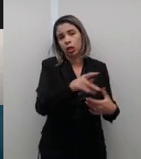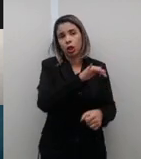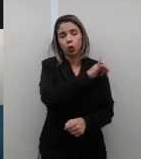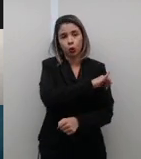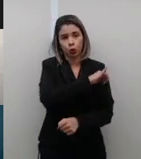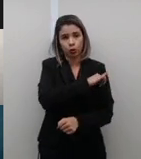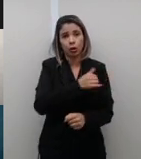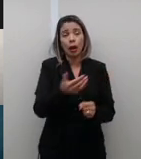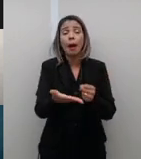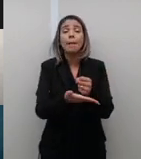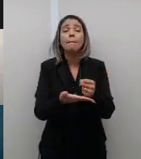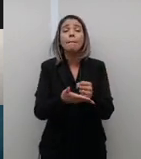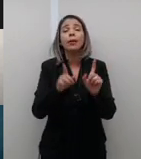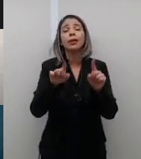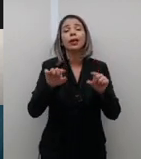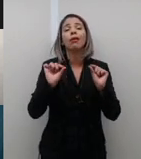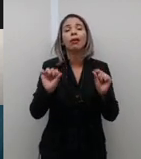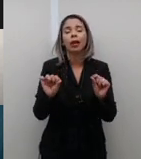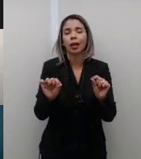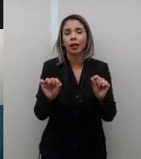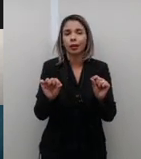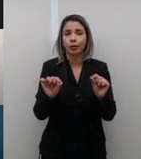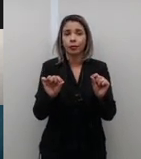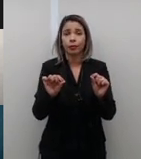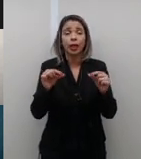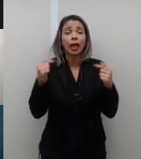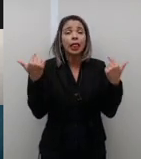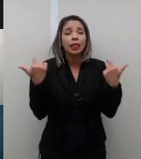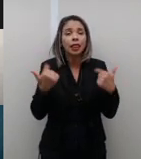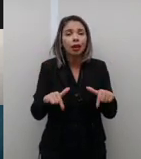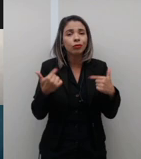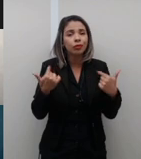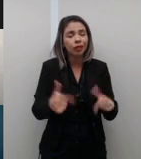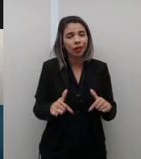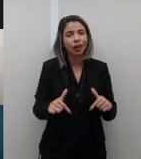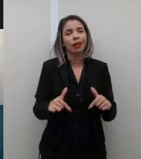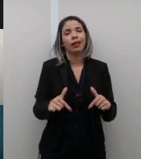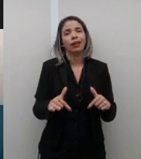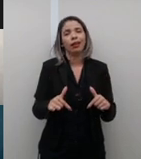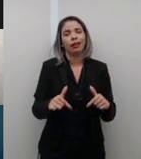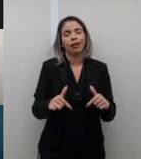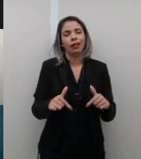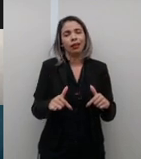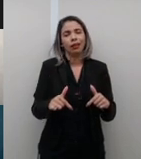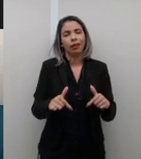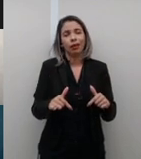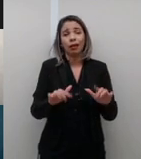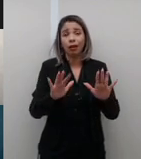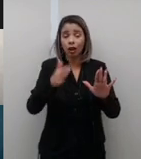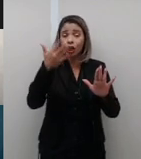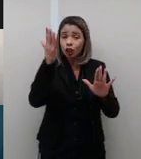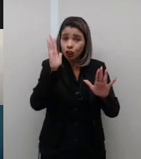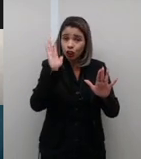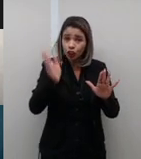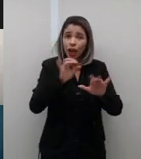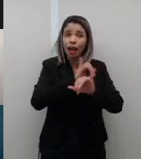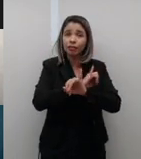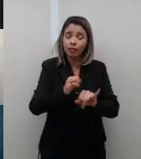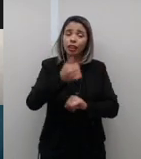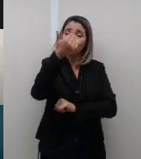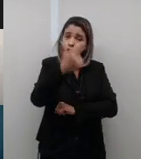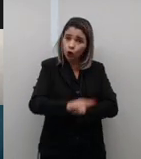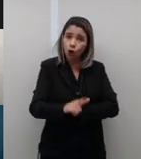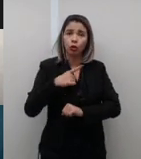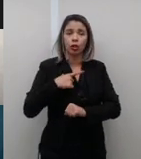que, não tendo a decisão exequenda, como disse e repito, adotado expressamente